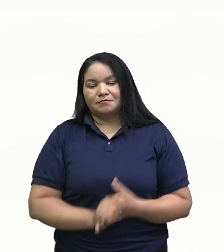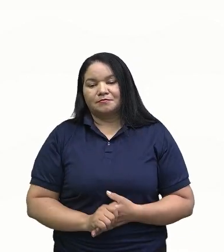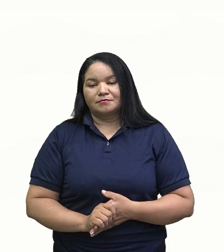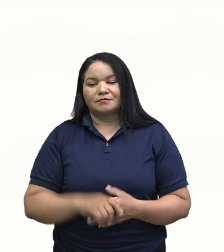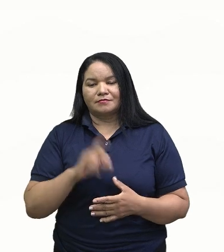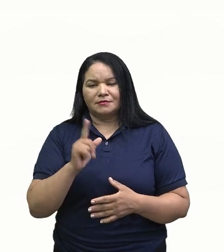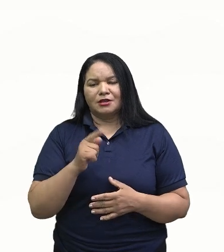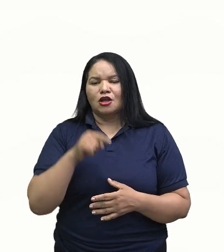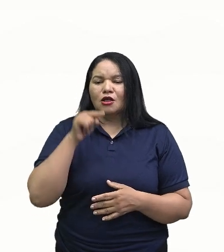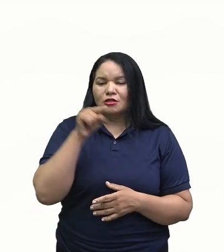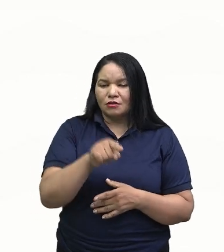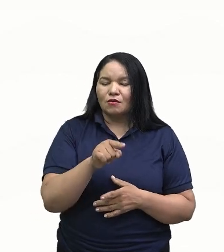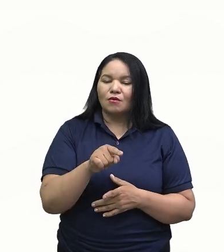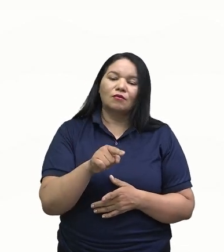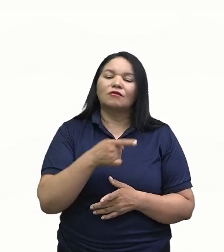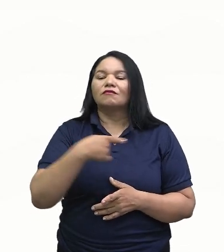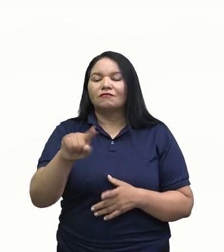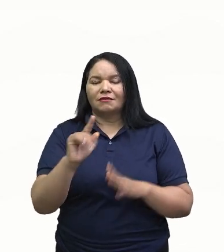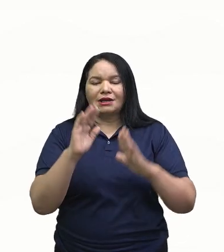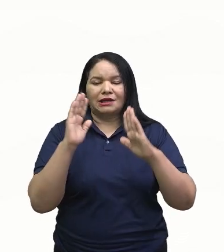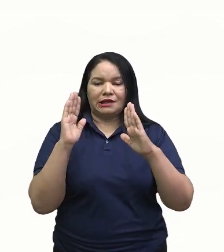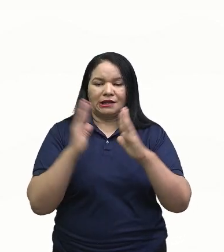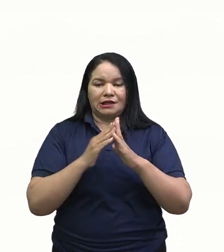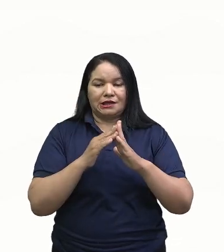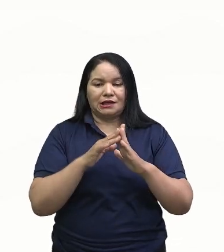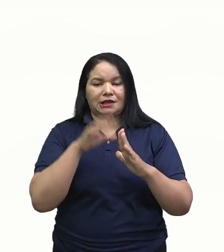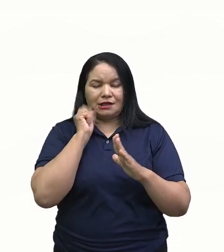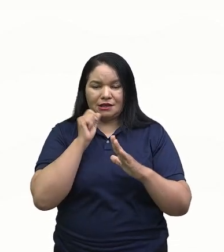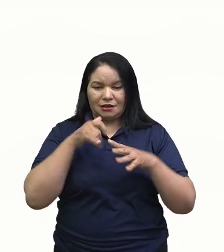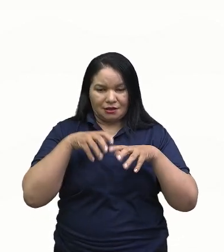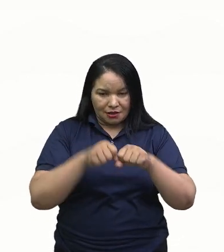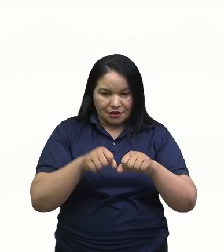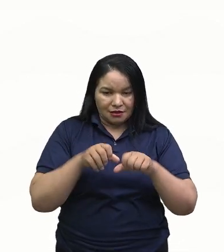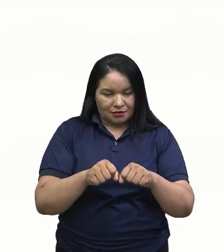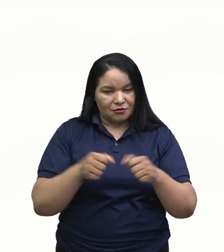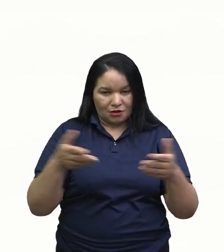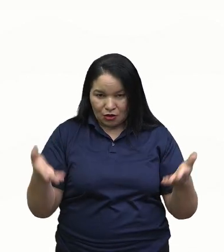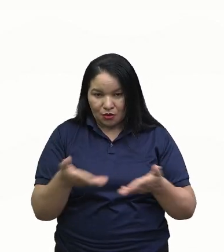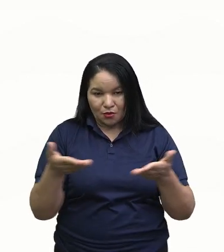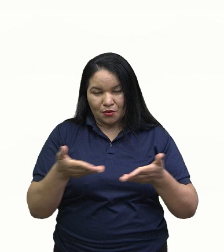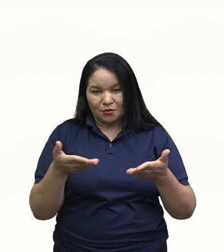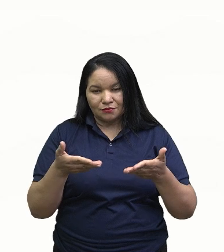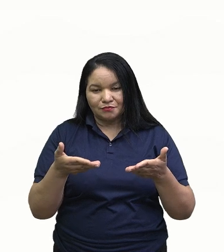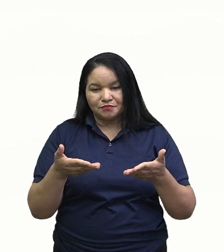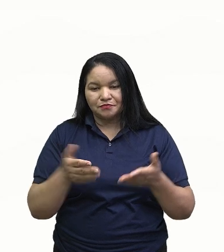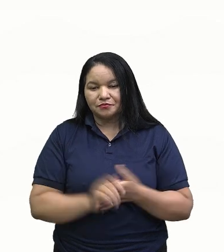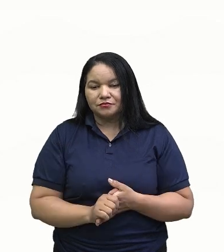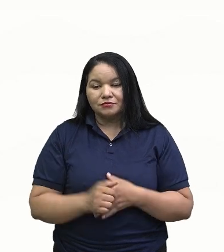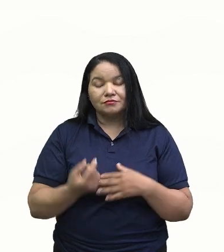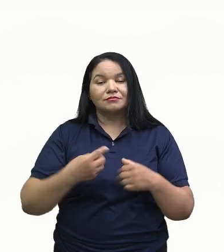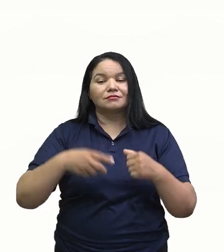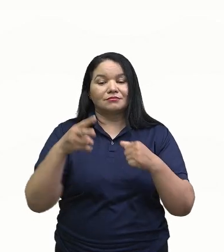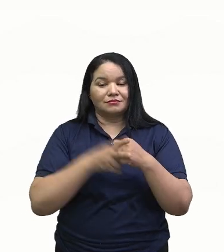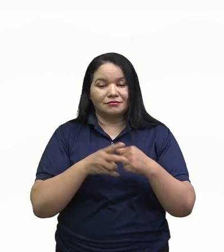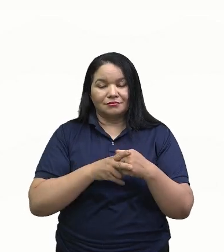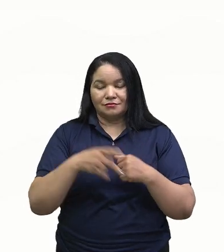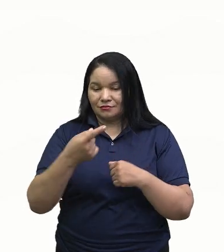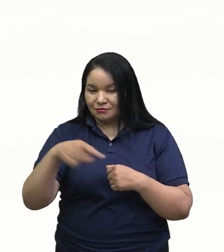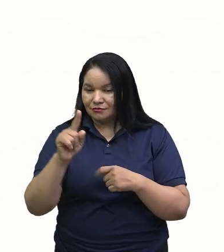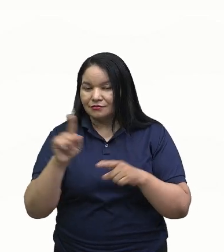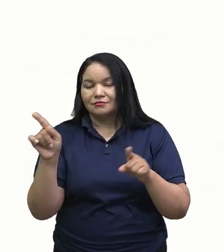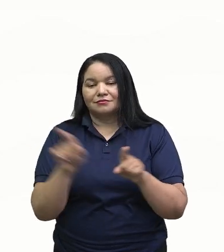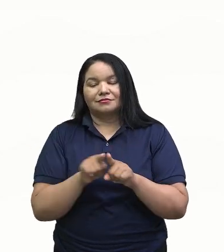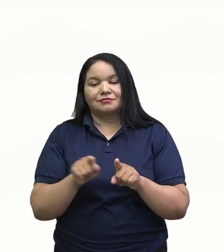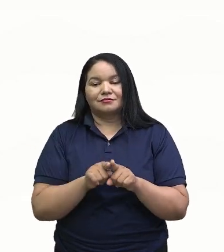à padaria hoje? Ou você vai à padaria agora? Você vai. Olha o verbo aqui. Verbo ir,